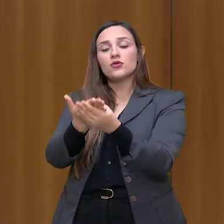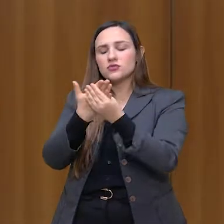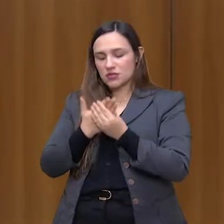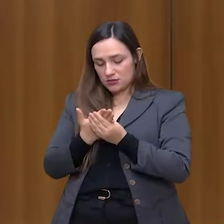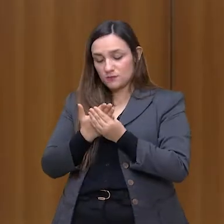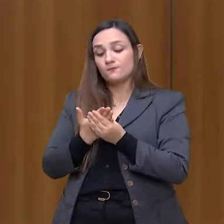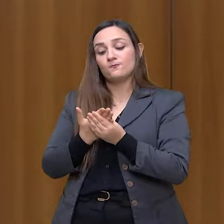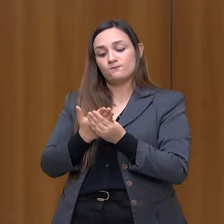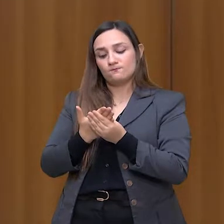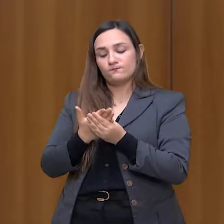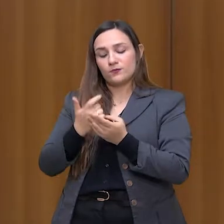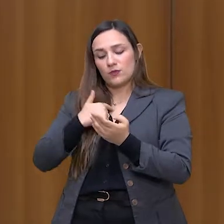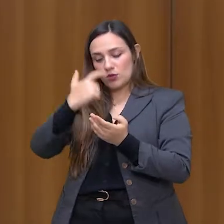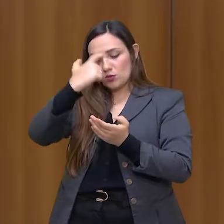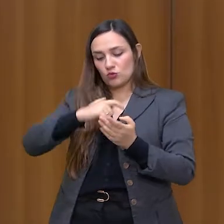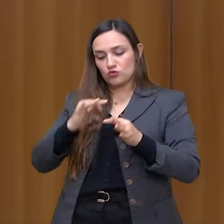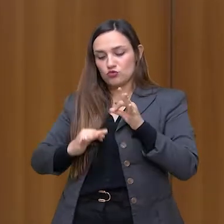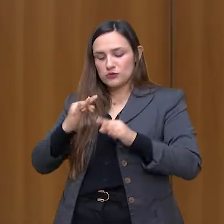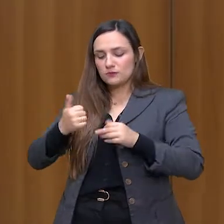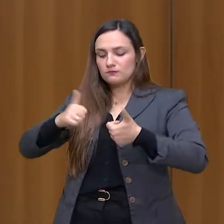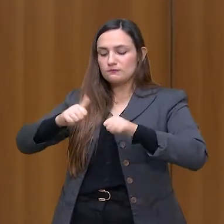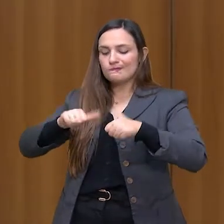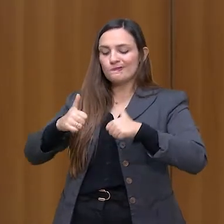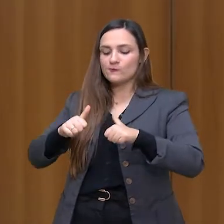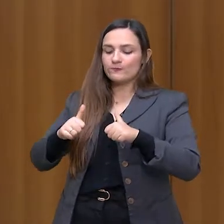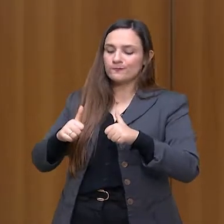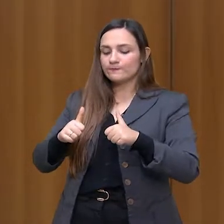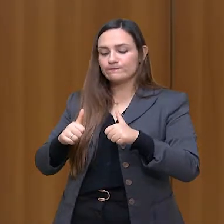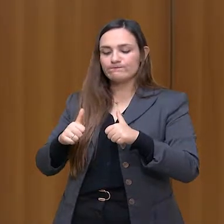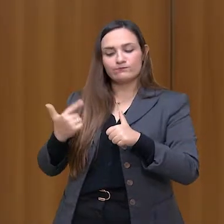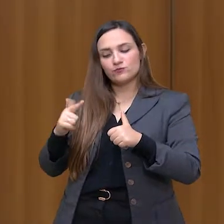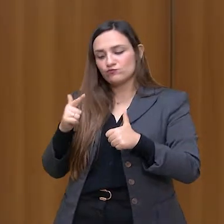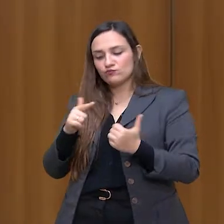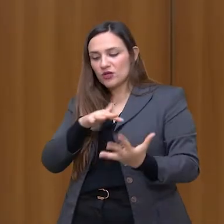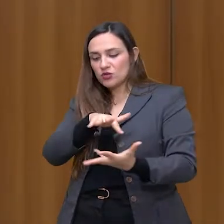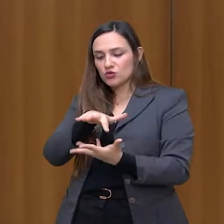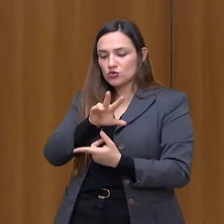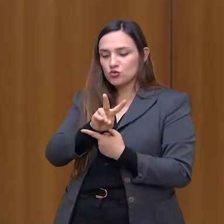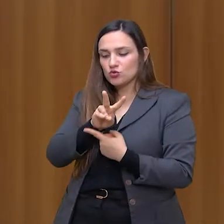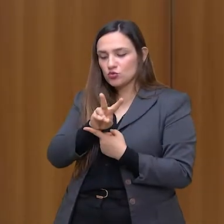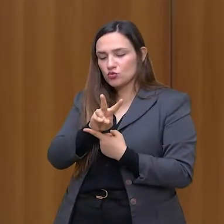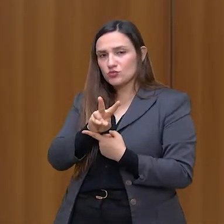assim, e no momento que você vai analisar um processo